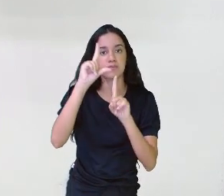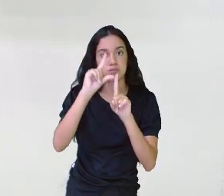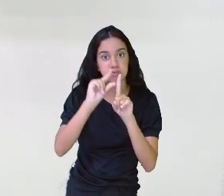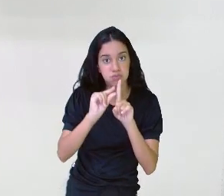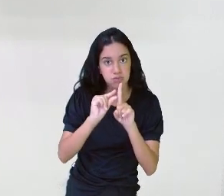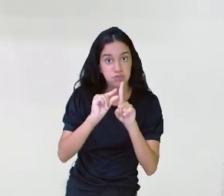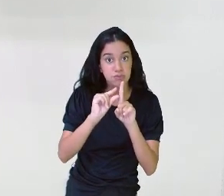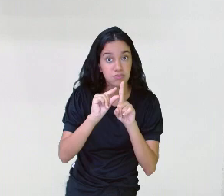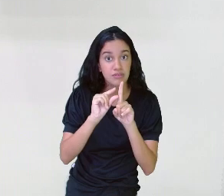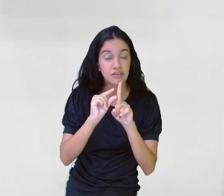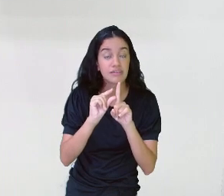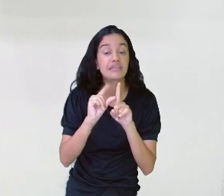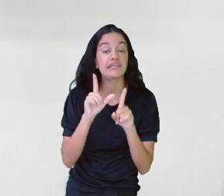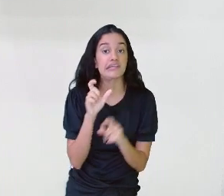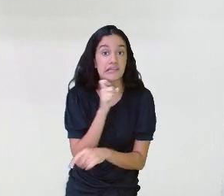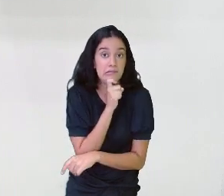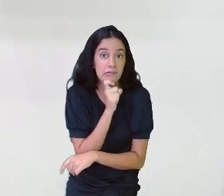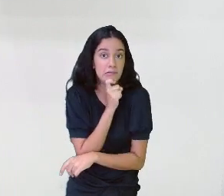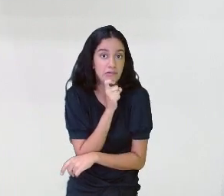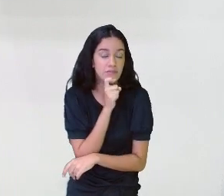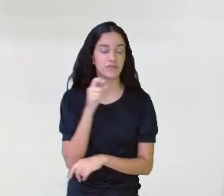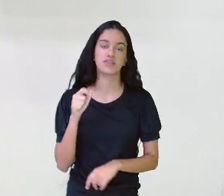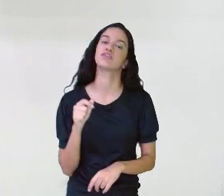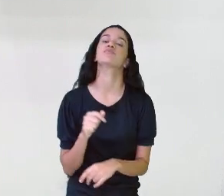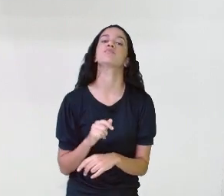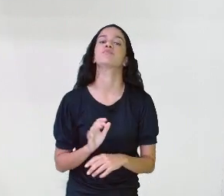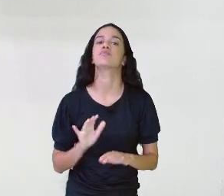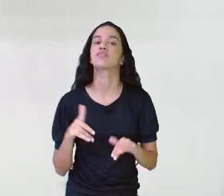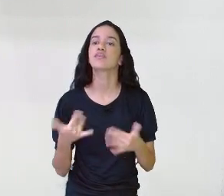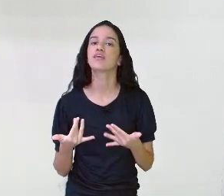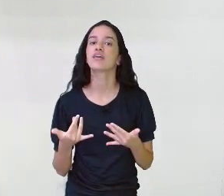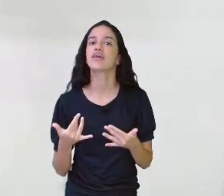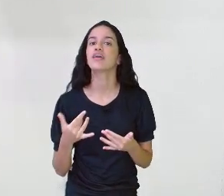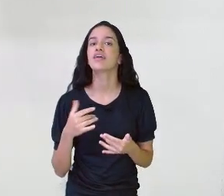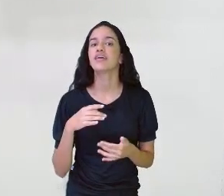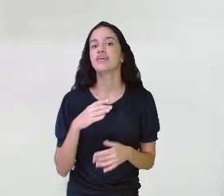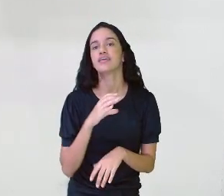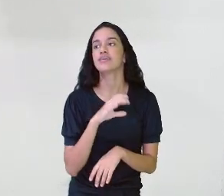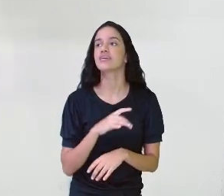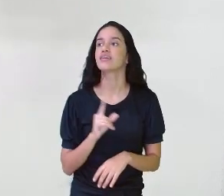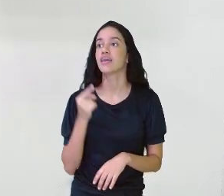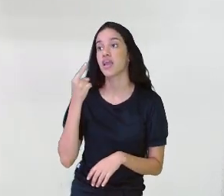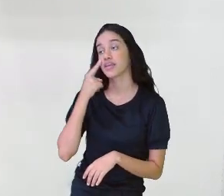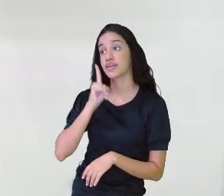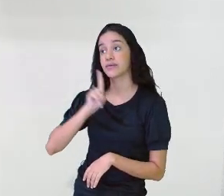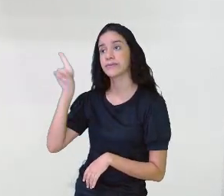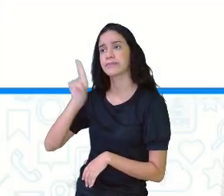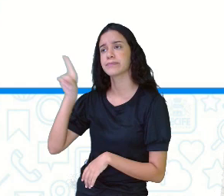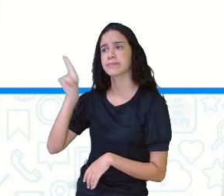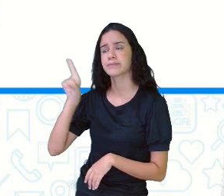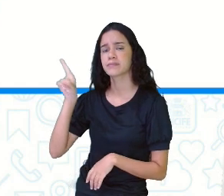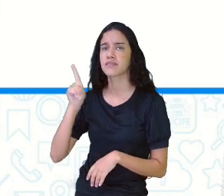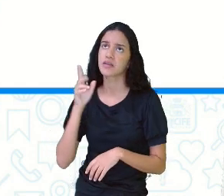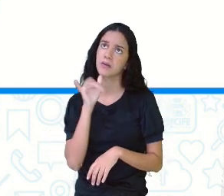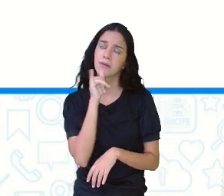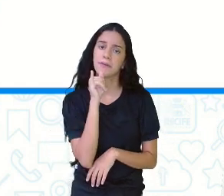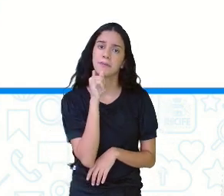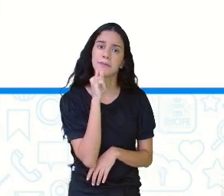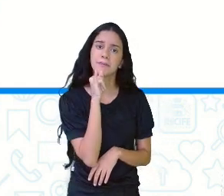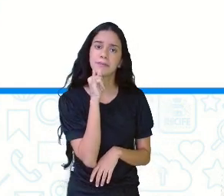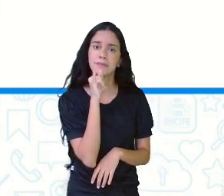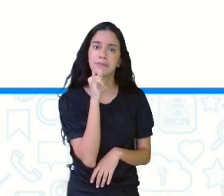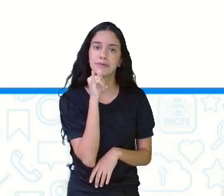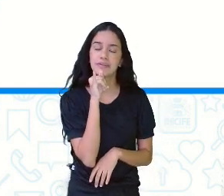seja, lá é um pouco mais frio do que a região Sul. E na região Centro-Oeste, professora? Na Centro-Oeste, por exemplo,